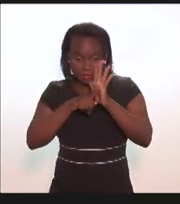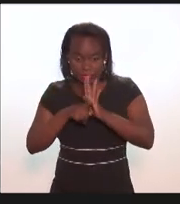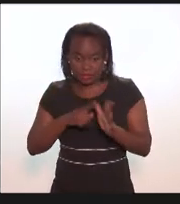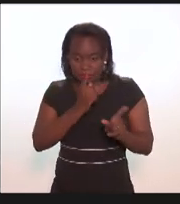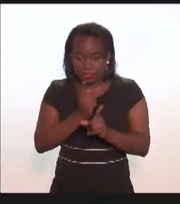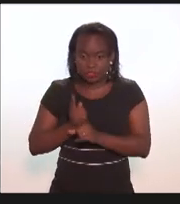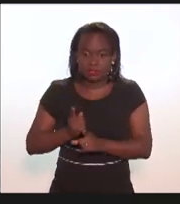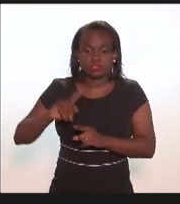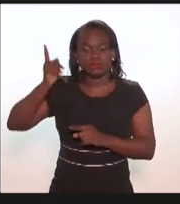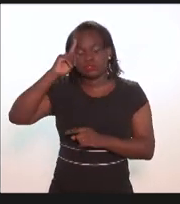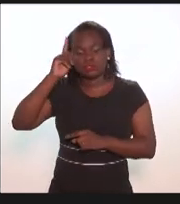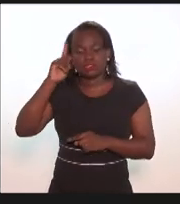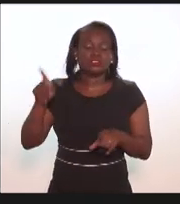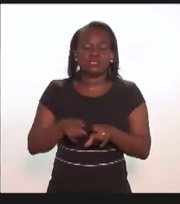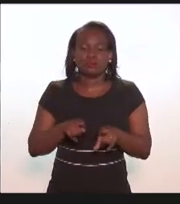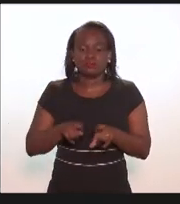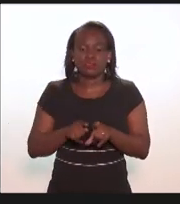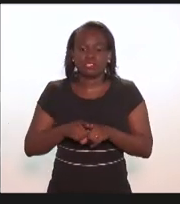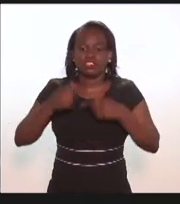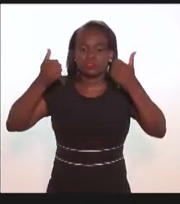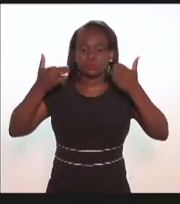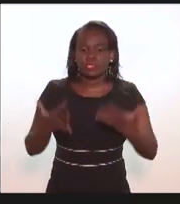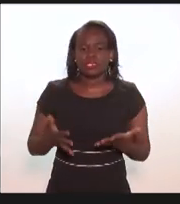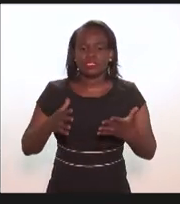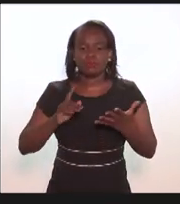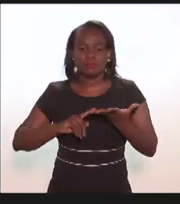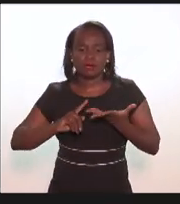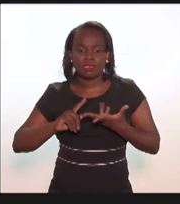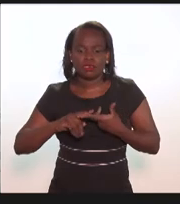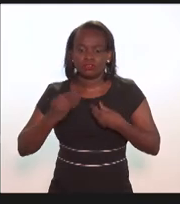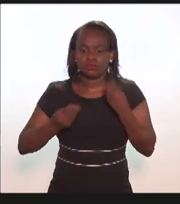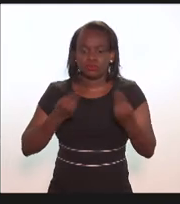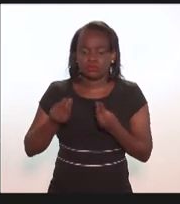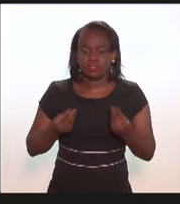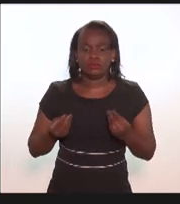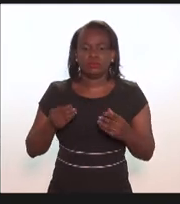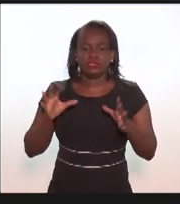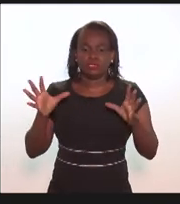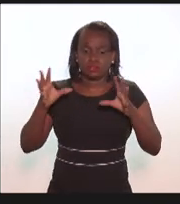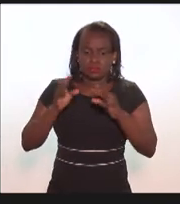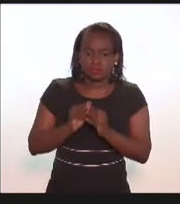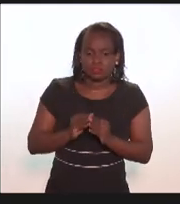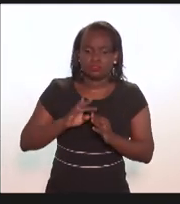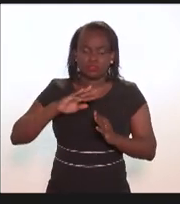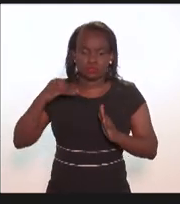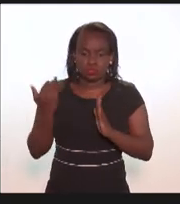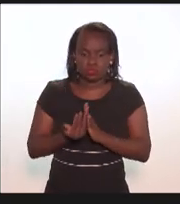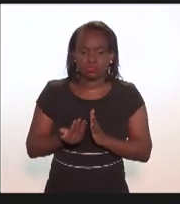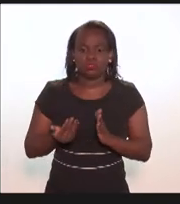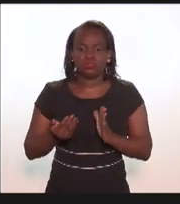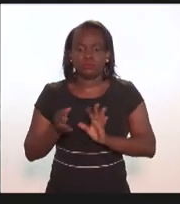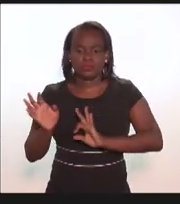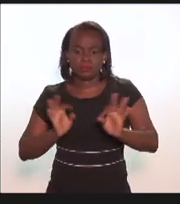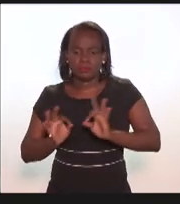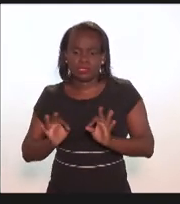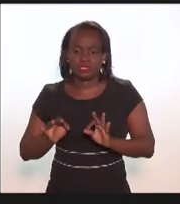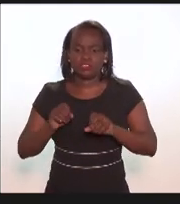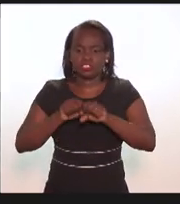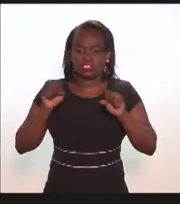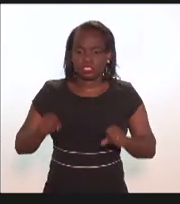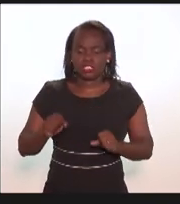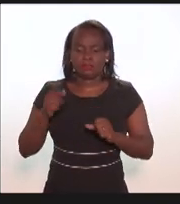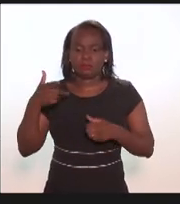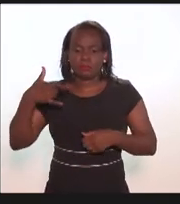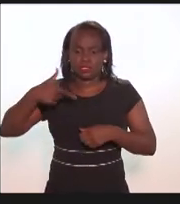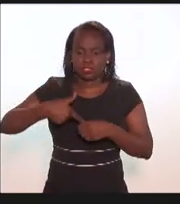especiais, seja também para a discussão toda como adensar produtivamente, do ponto de vista produtivo, sistema produtivo petróleo